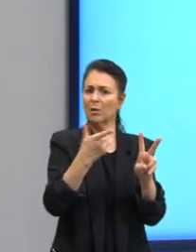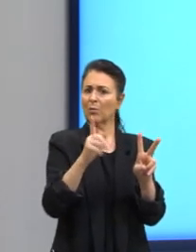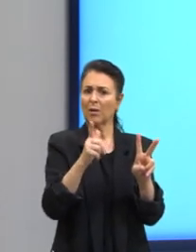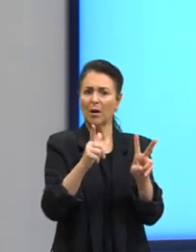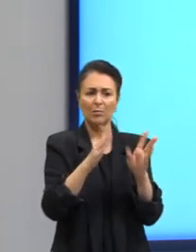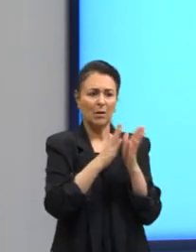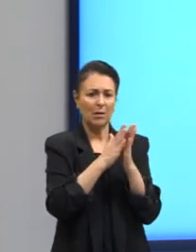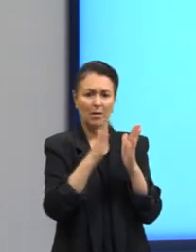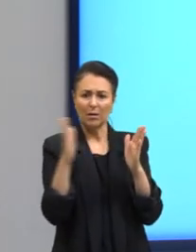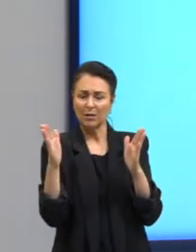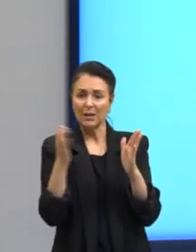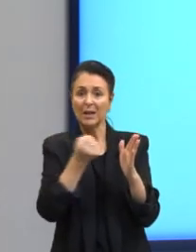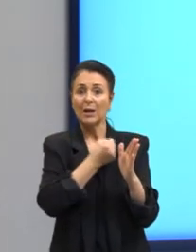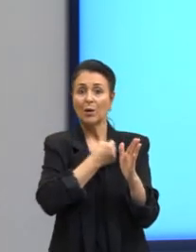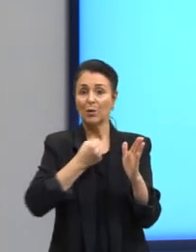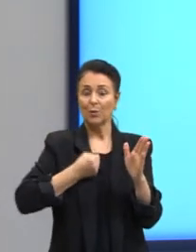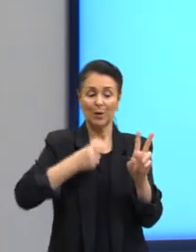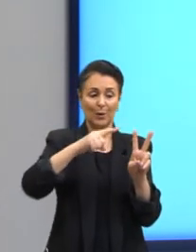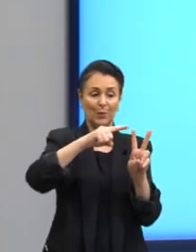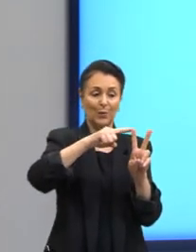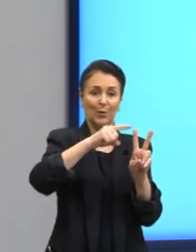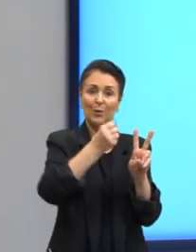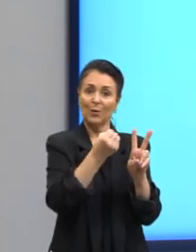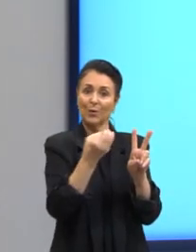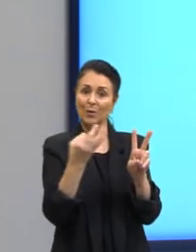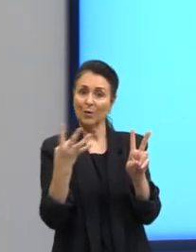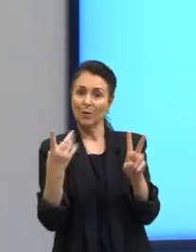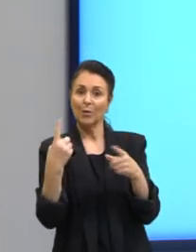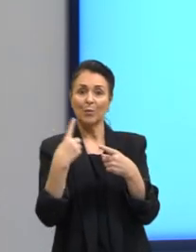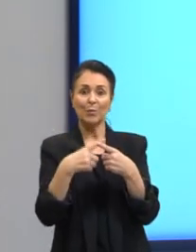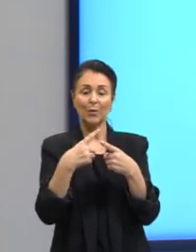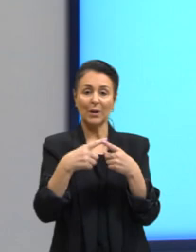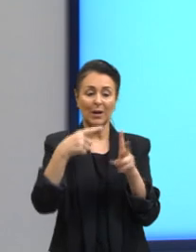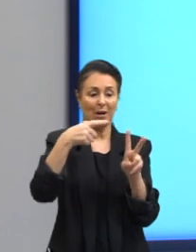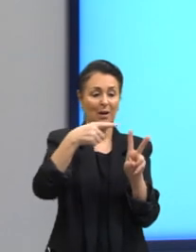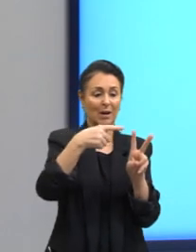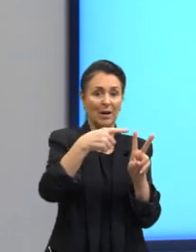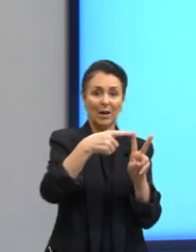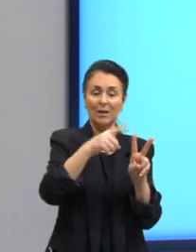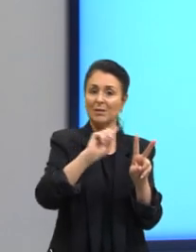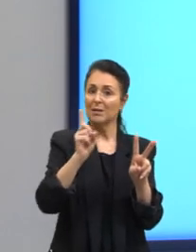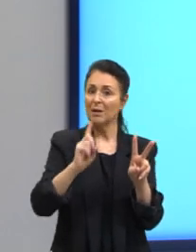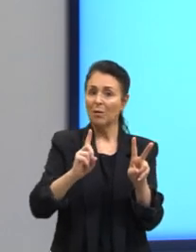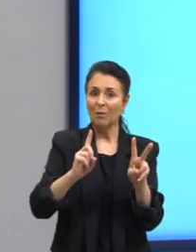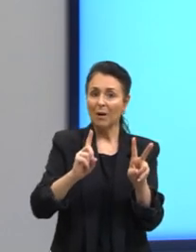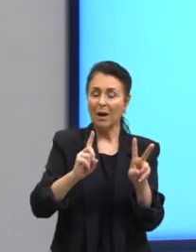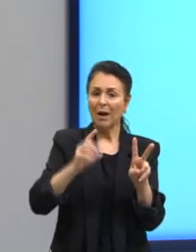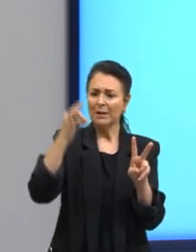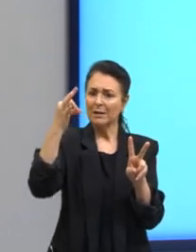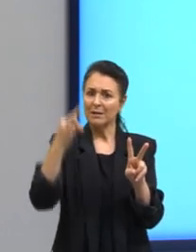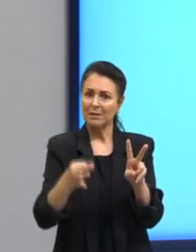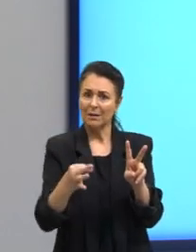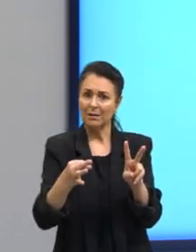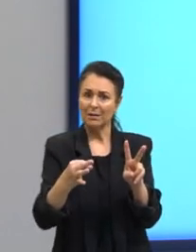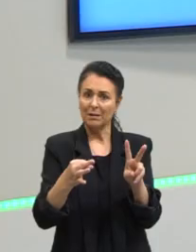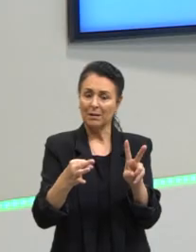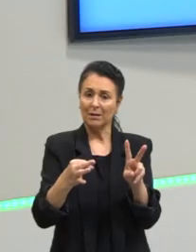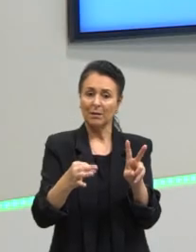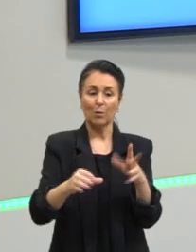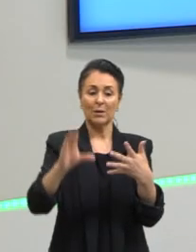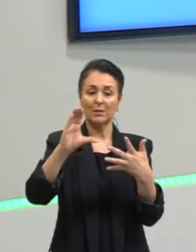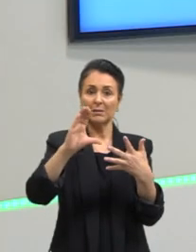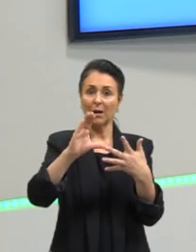seja ele é um número irracional em função de não possuir então raiz quadrada exata o que o torna alternativas e